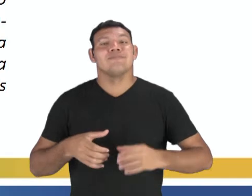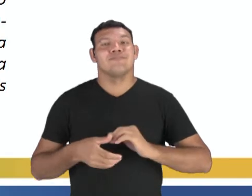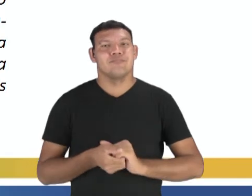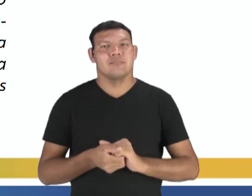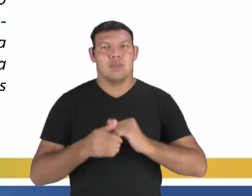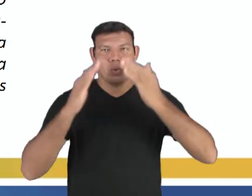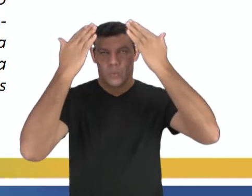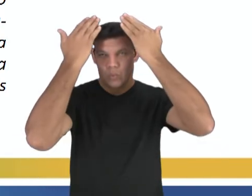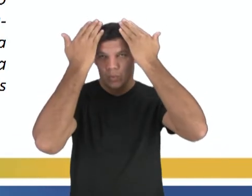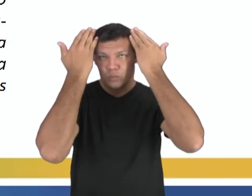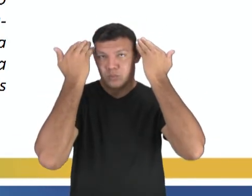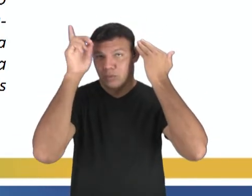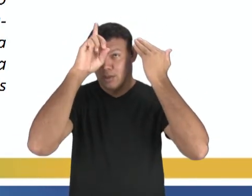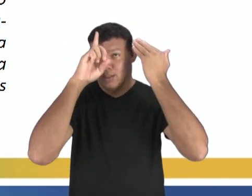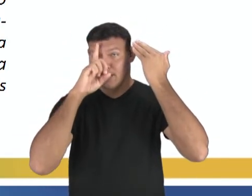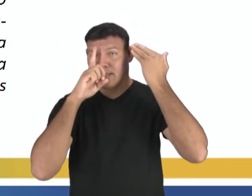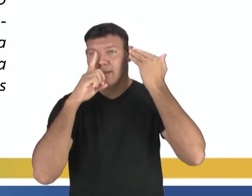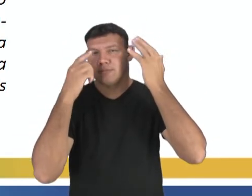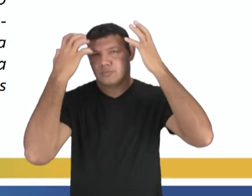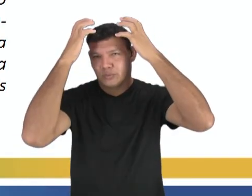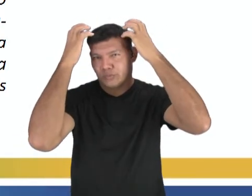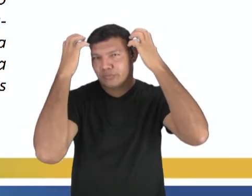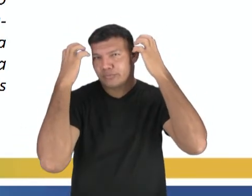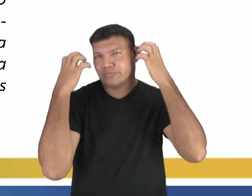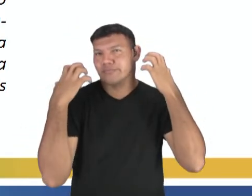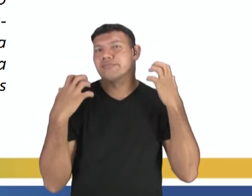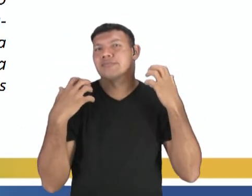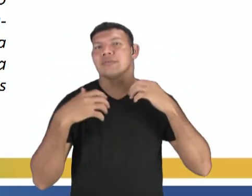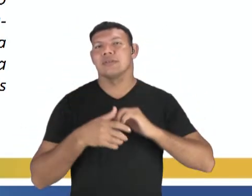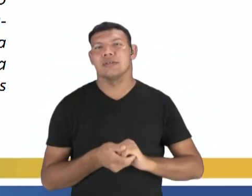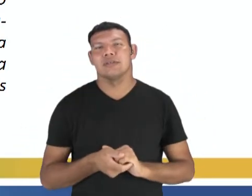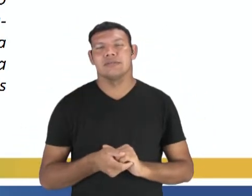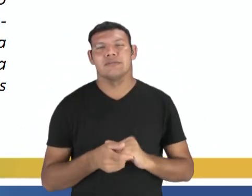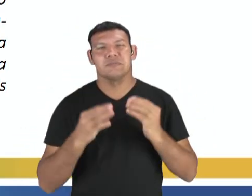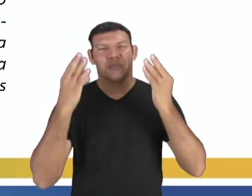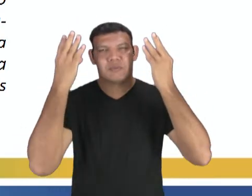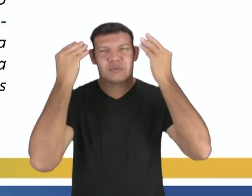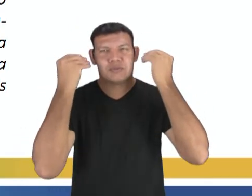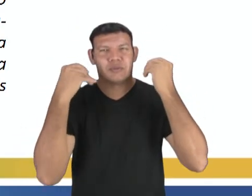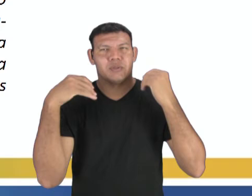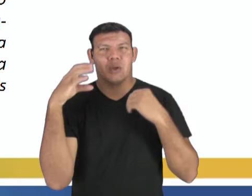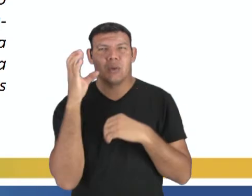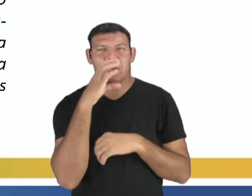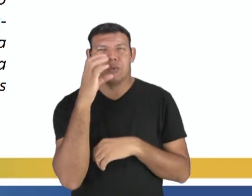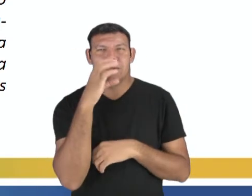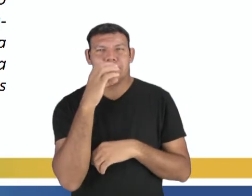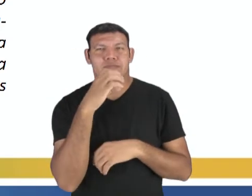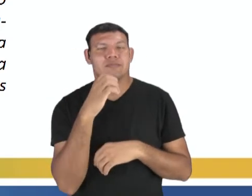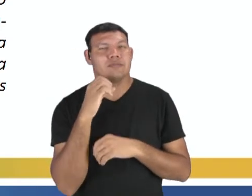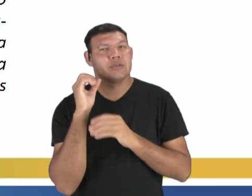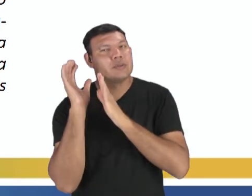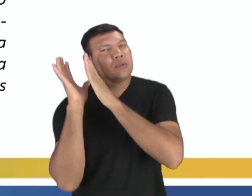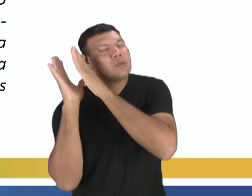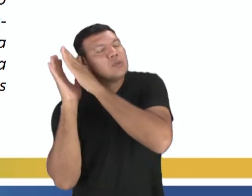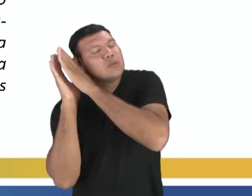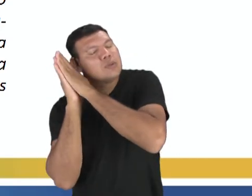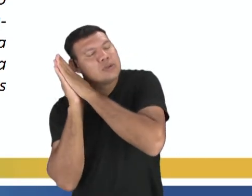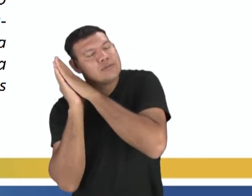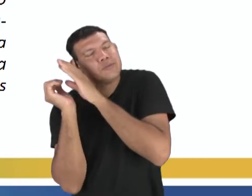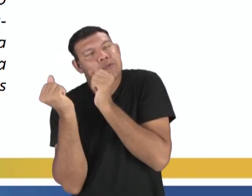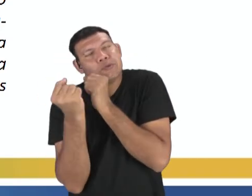o cabelo louro, um pouco desmanchado, com um tom seco de calor do travesseiro,